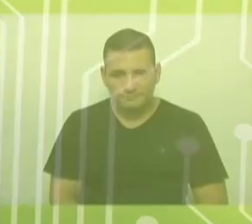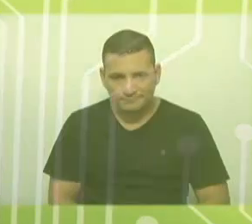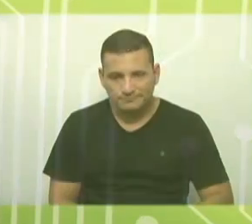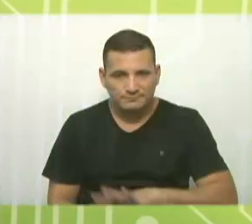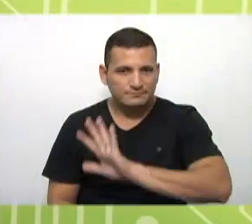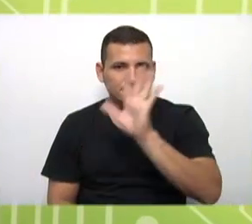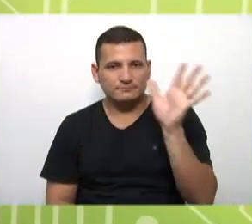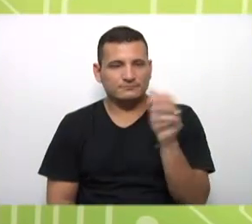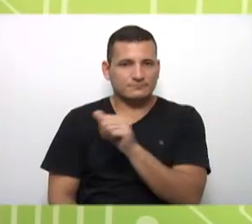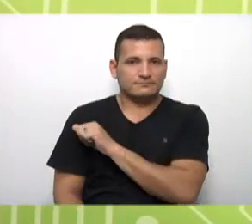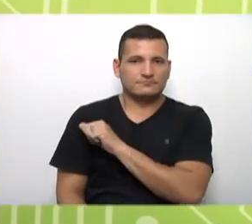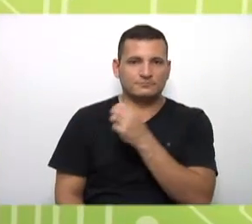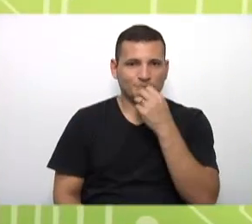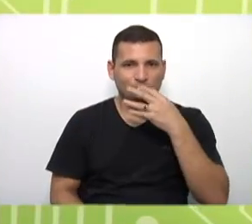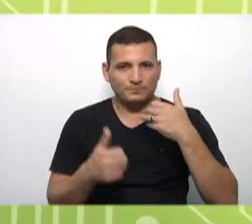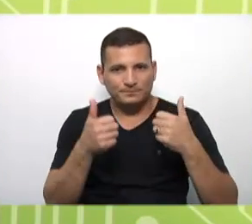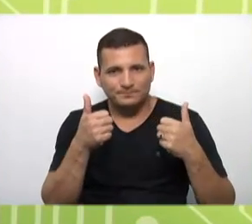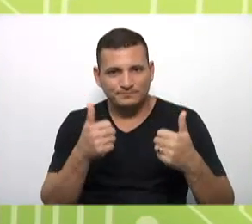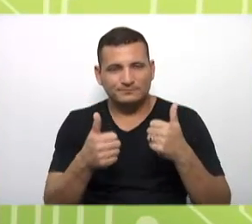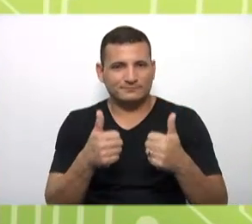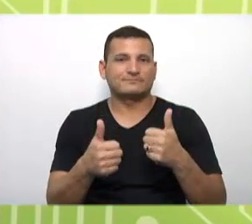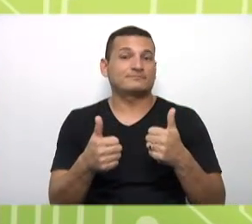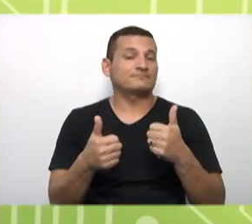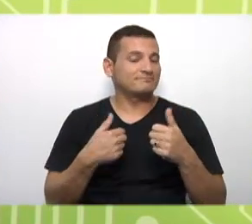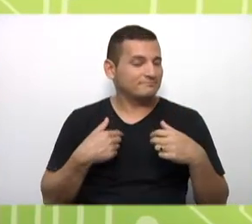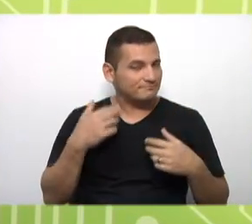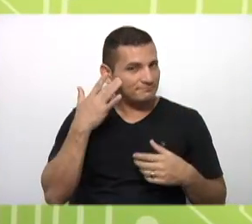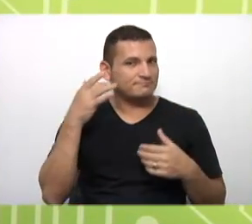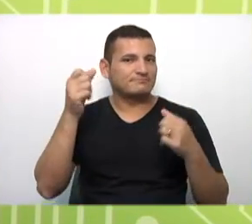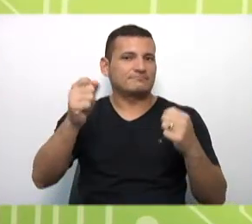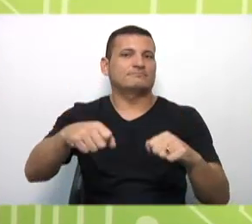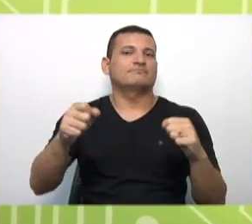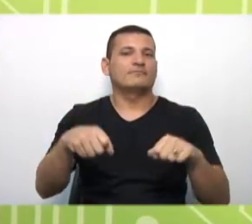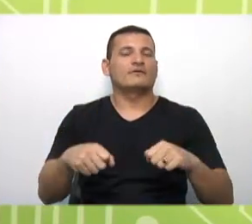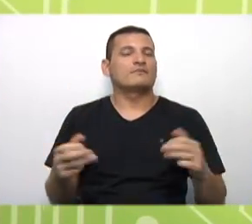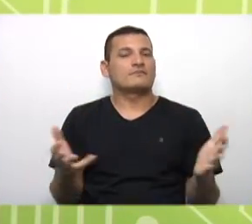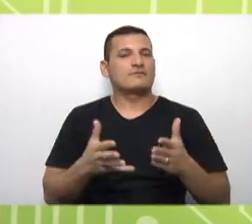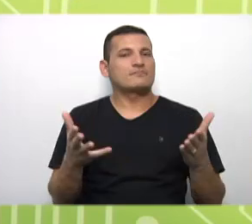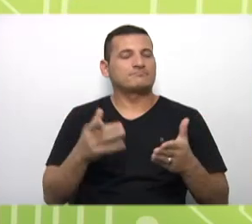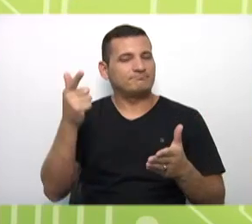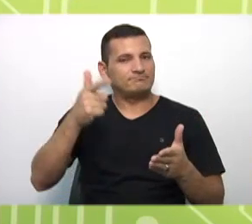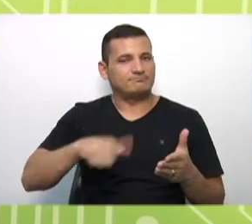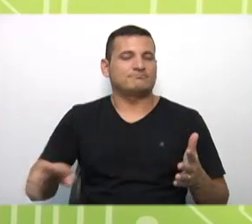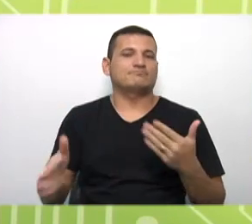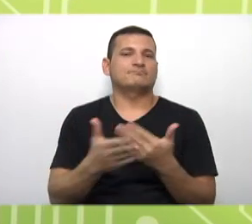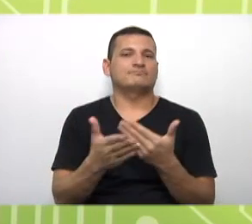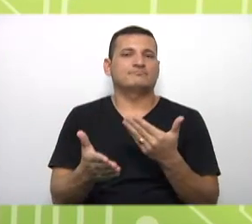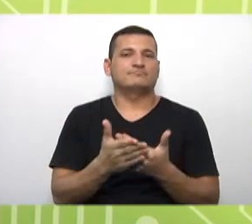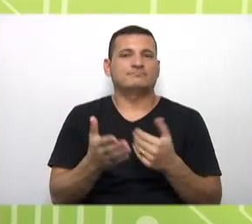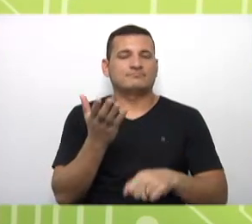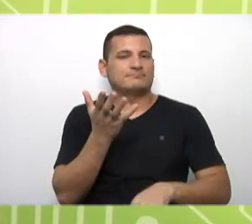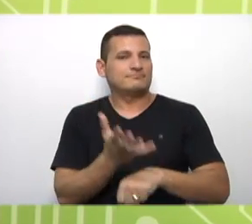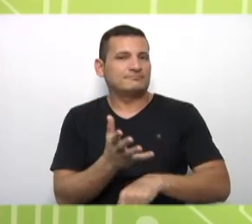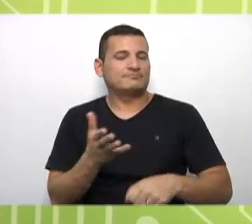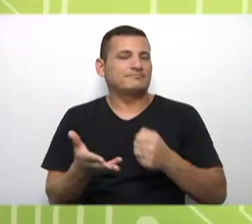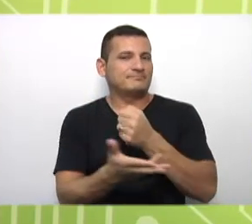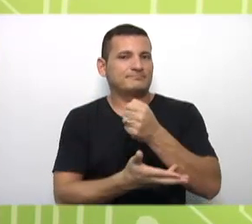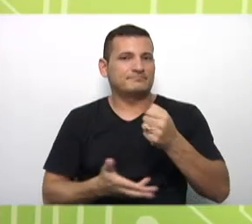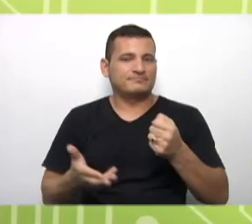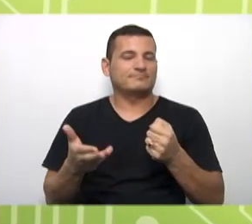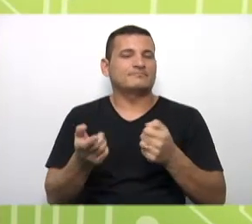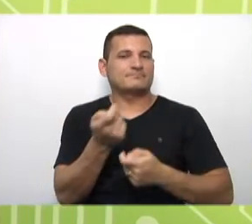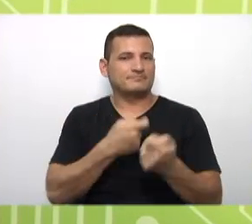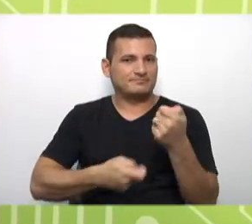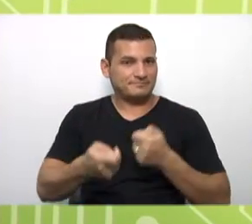Olá, aluno, tudo bem com vocês? Espero que sim. Vamos lá para mais uma aula da nossa disciplina de Fundamentos da